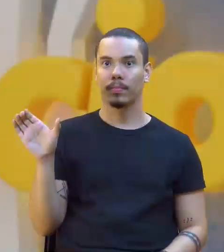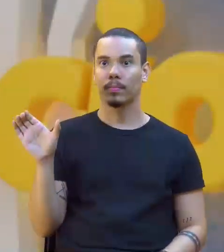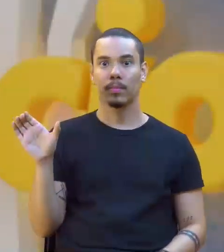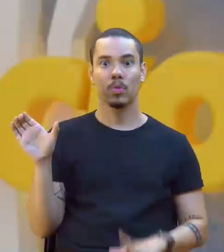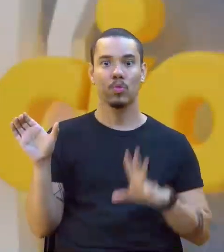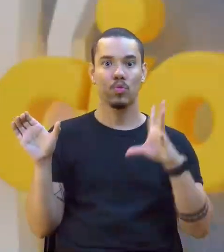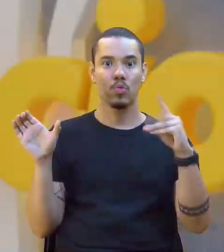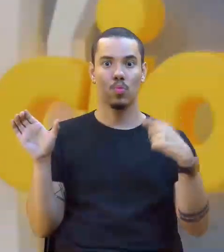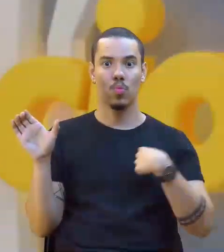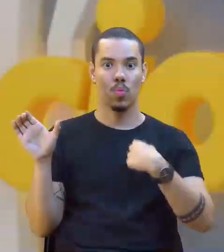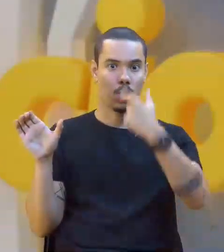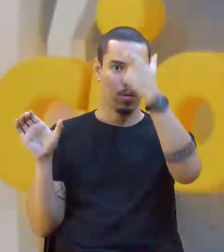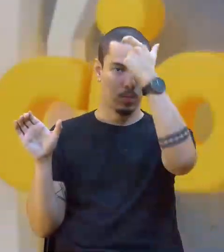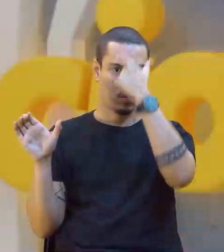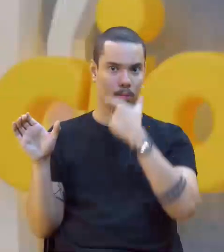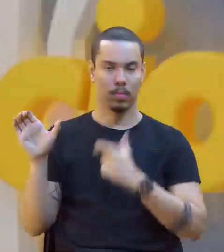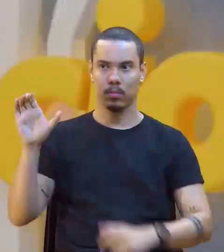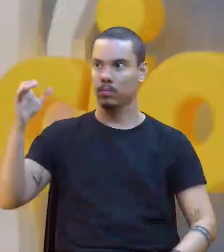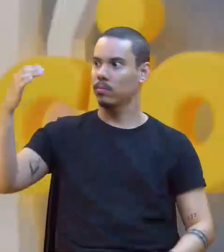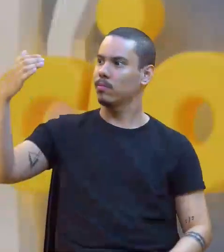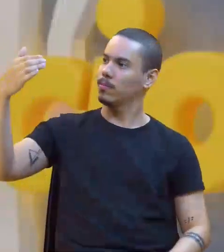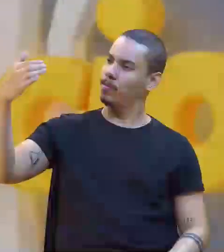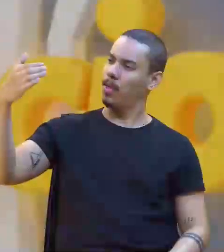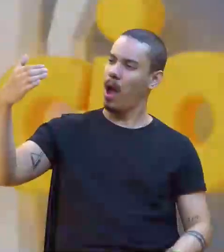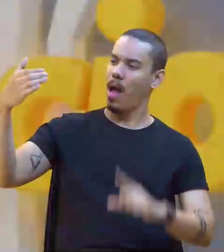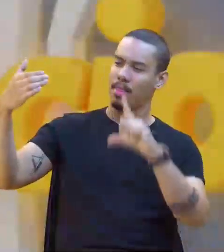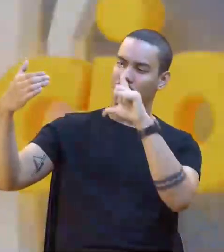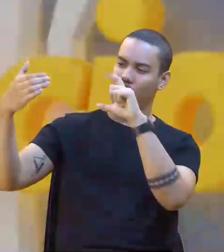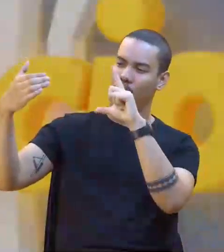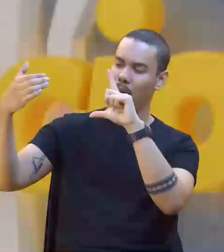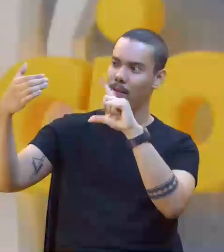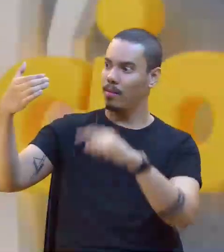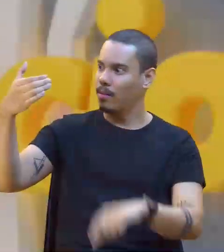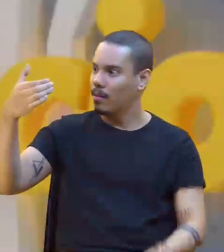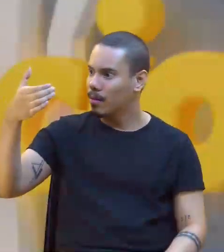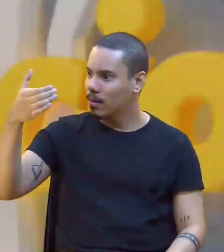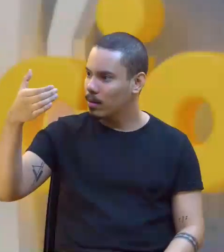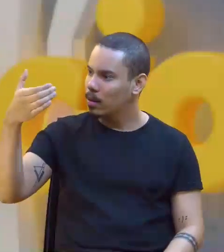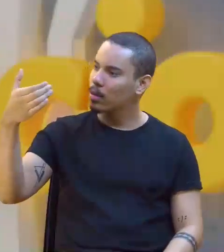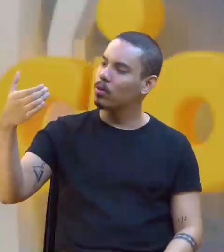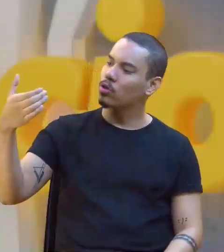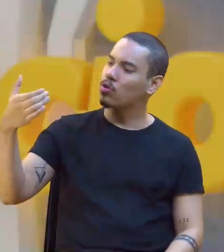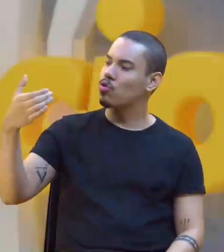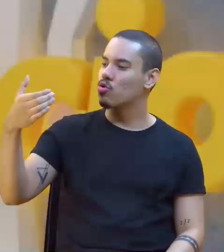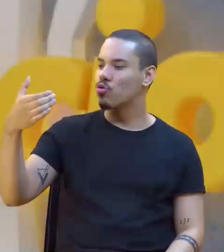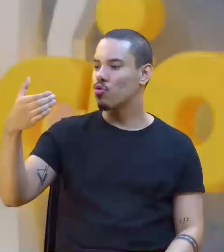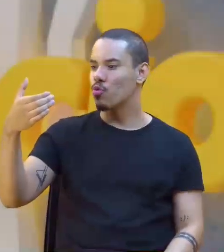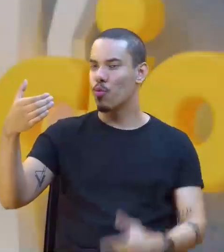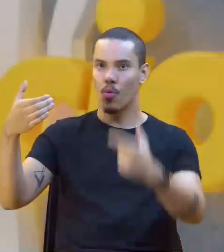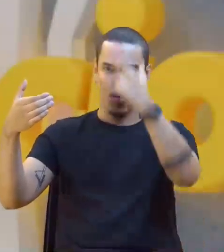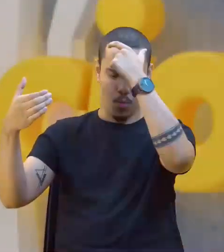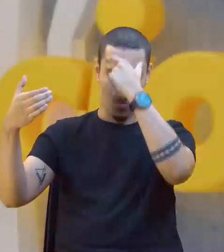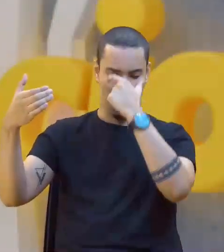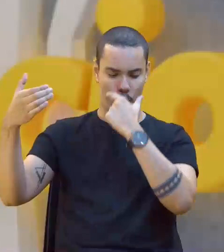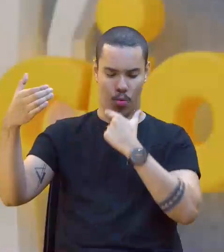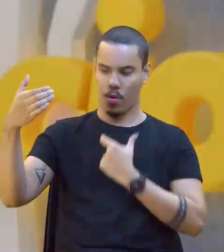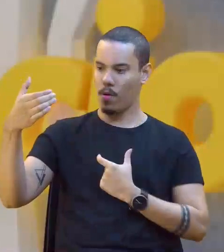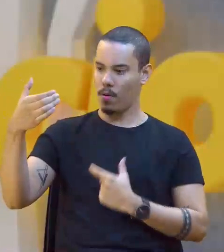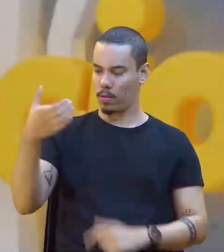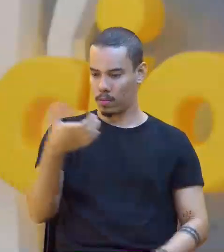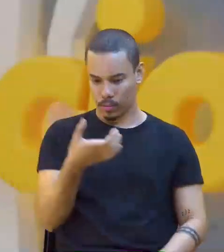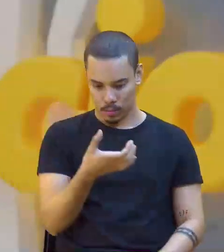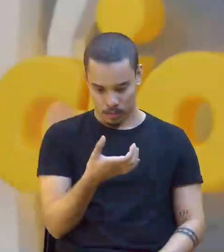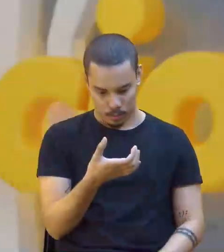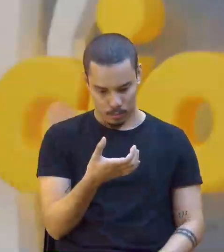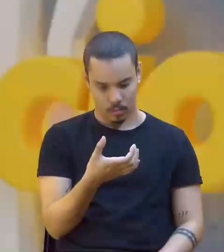construção. Meu selfie é a construção de tudo que eu sou